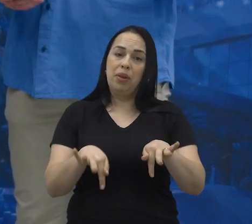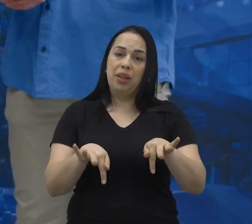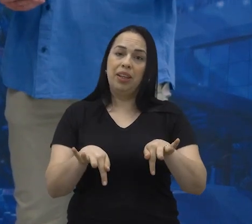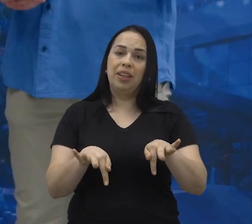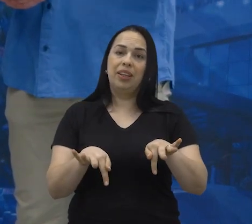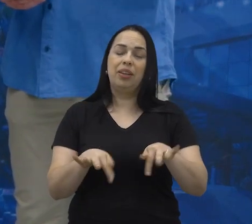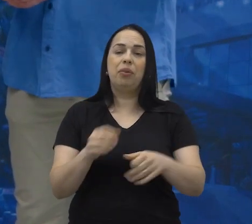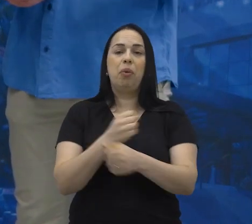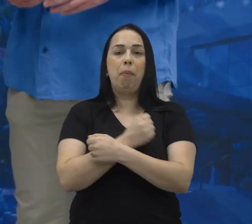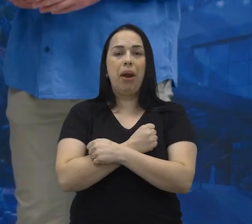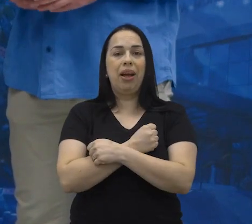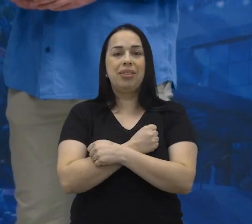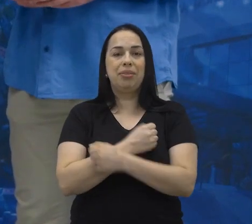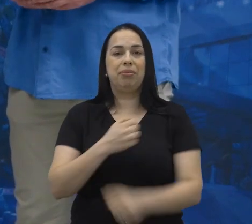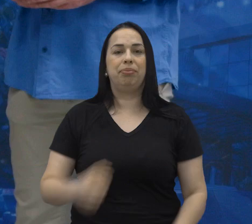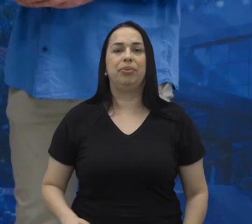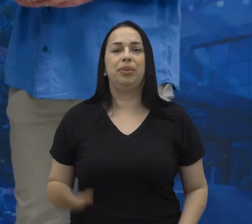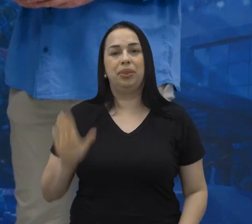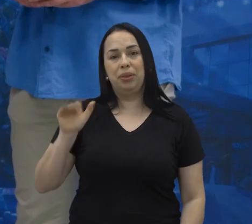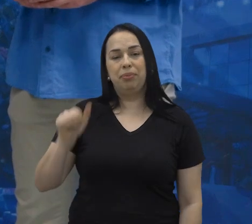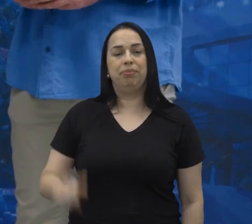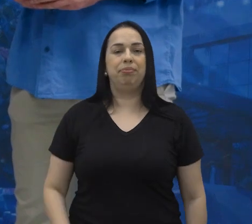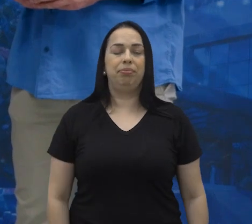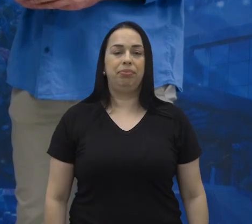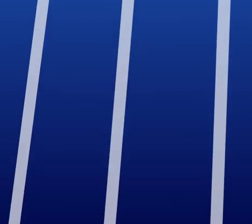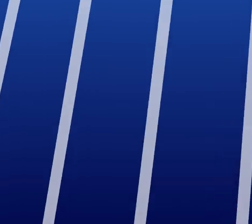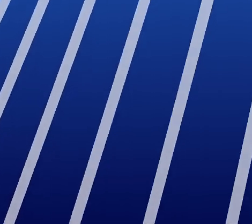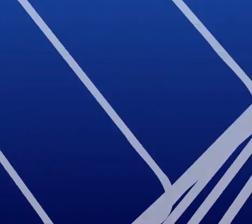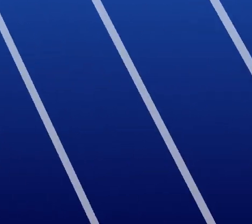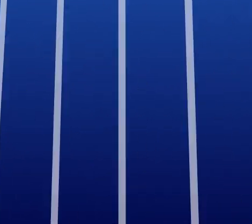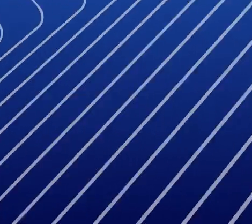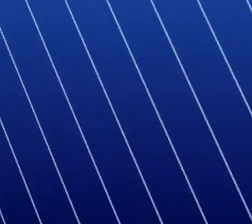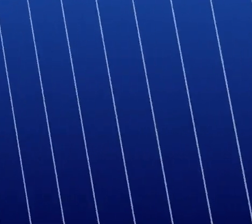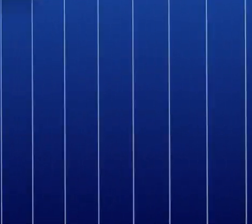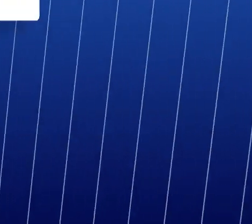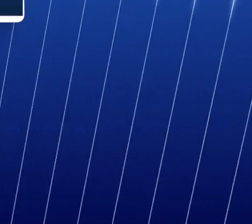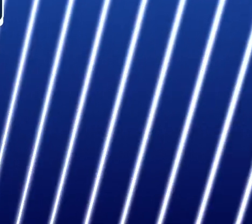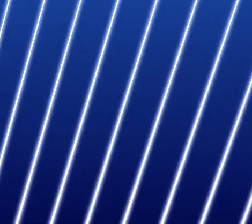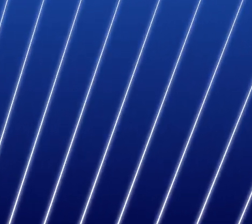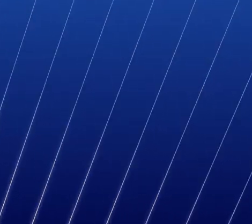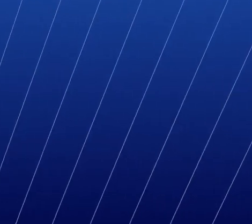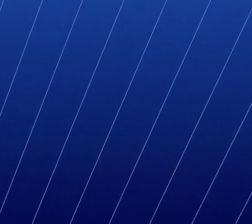fica por aqui. Um abraço, até a próxima. Tchau, tchau.